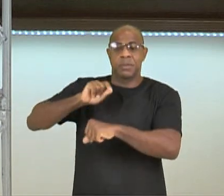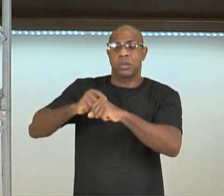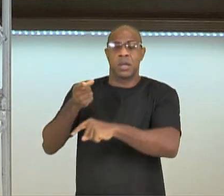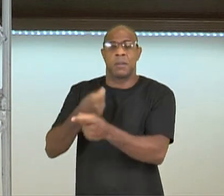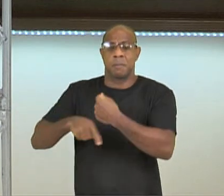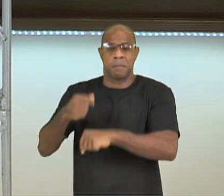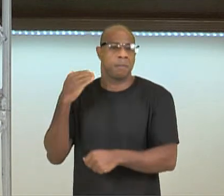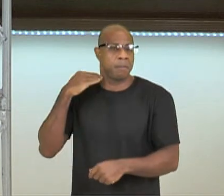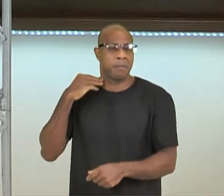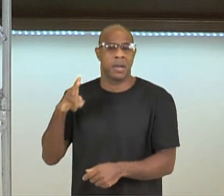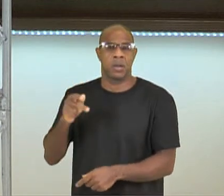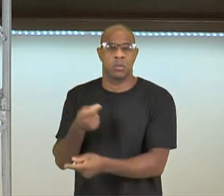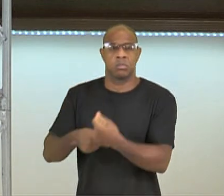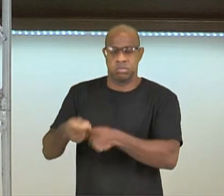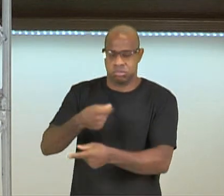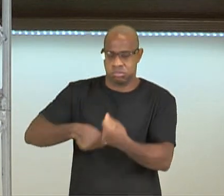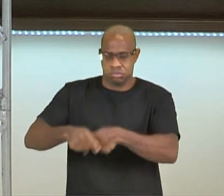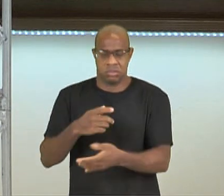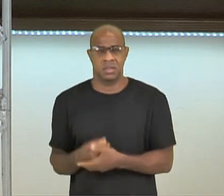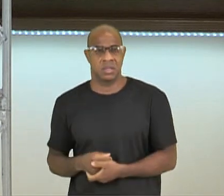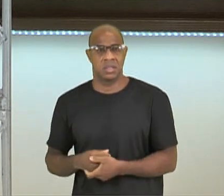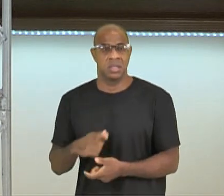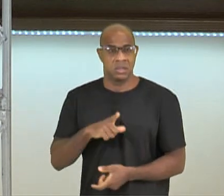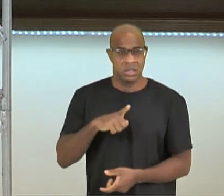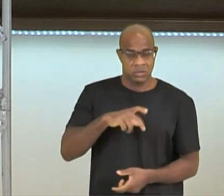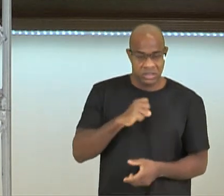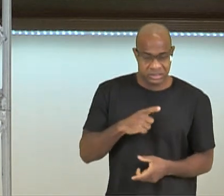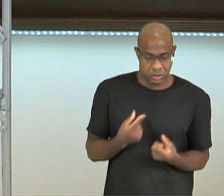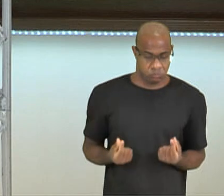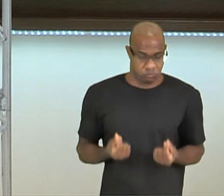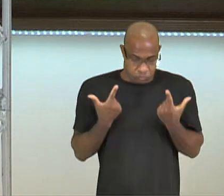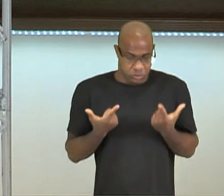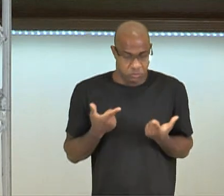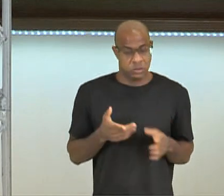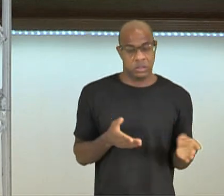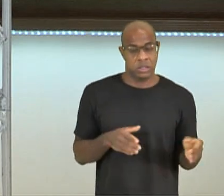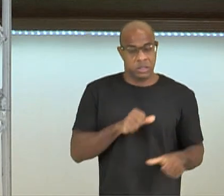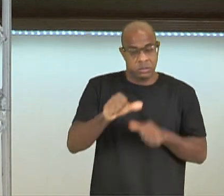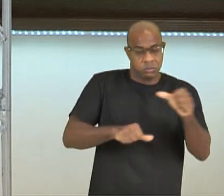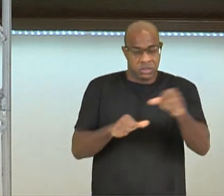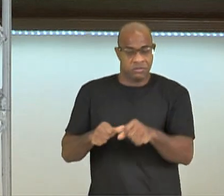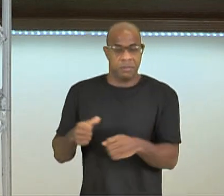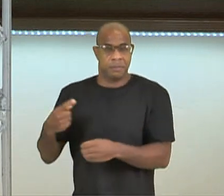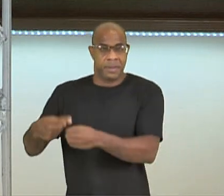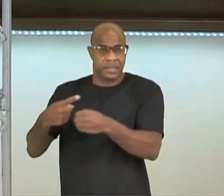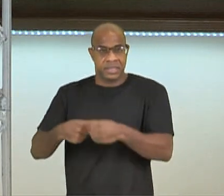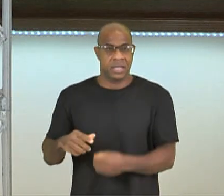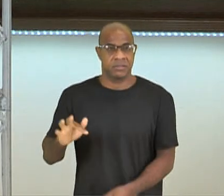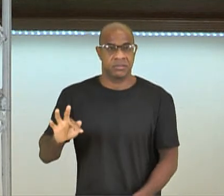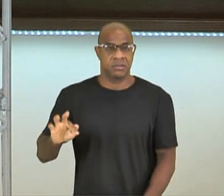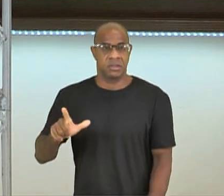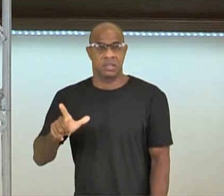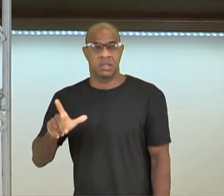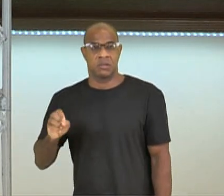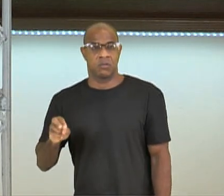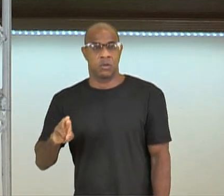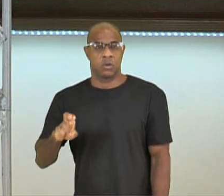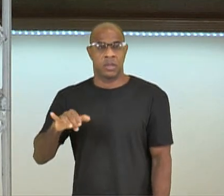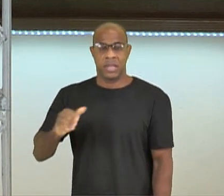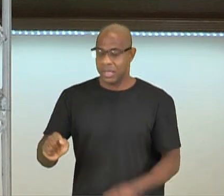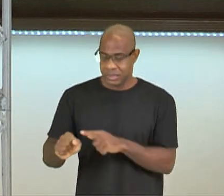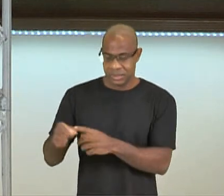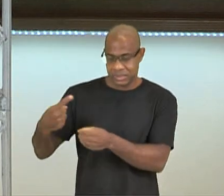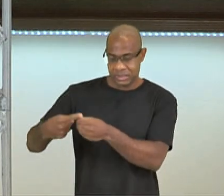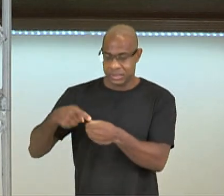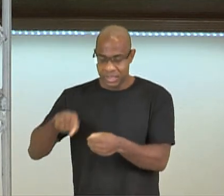poder aquisitivo, você ia para Florença. Então, os grandes artistas, eles perceberam, e as grandes famílias